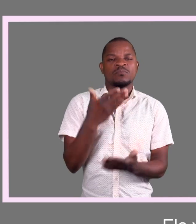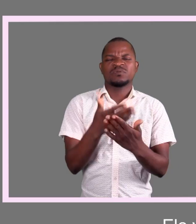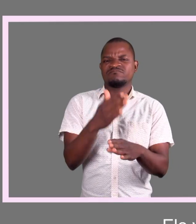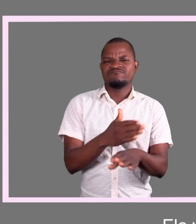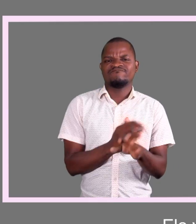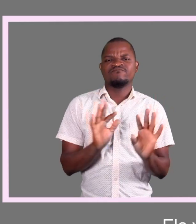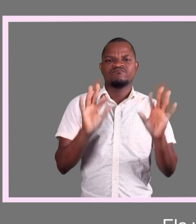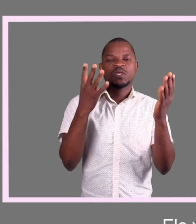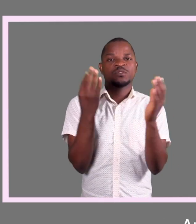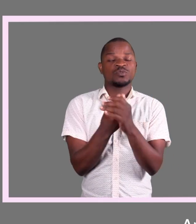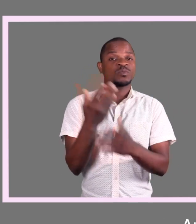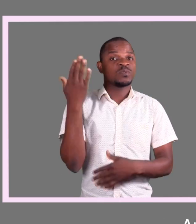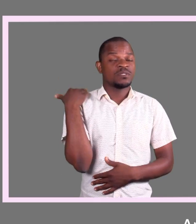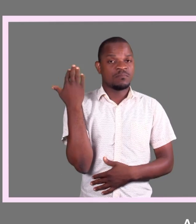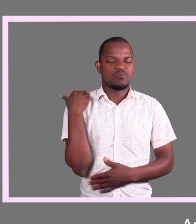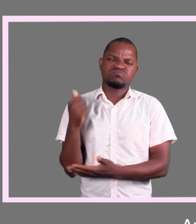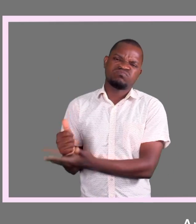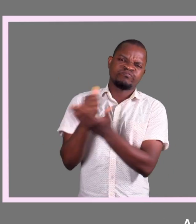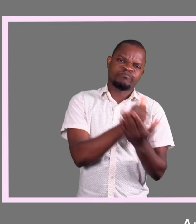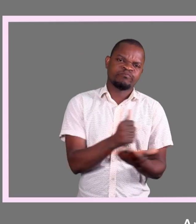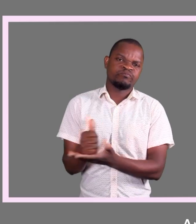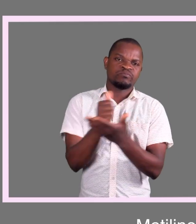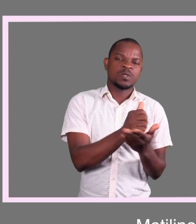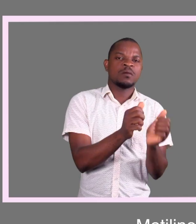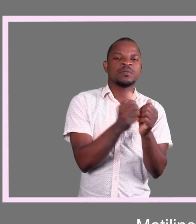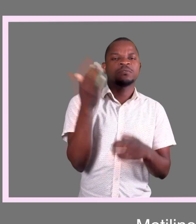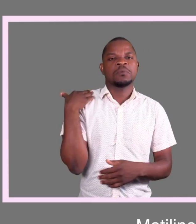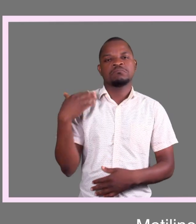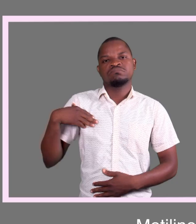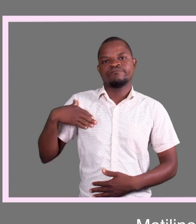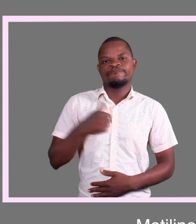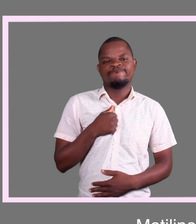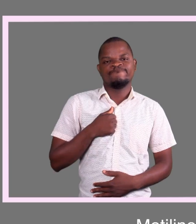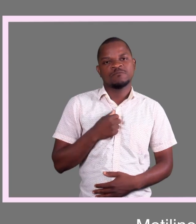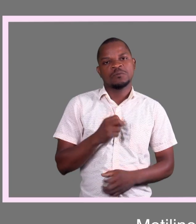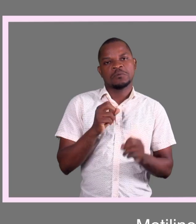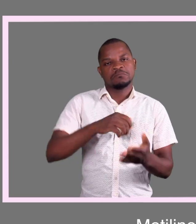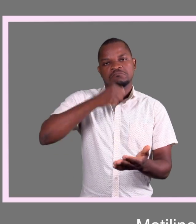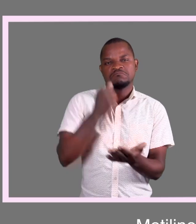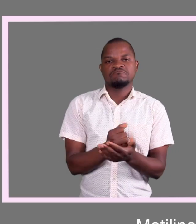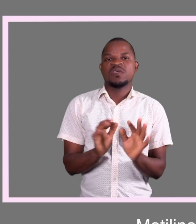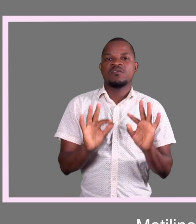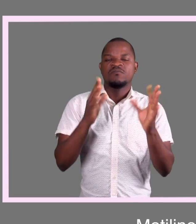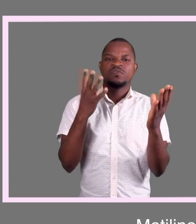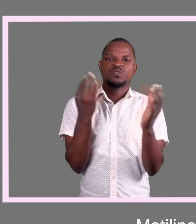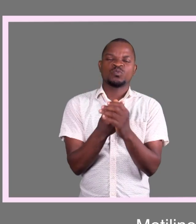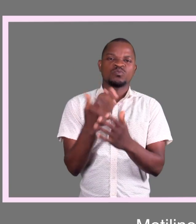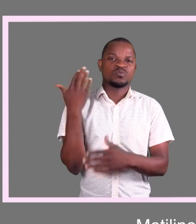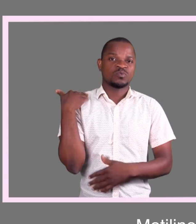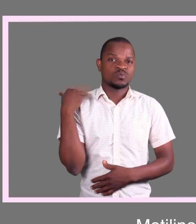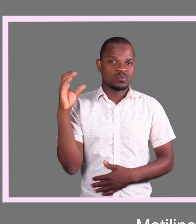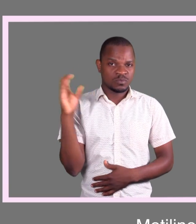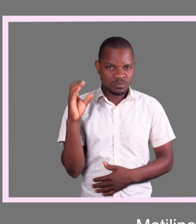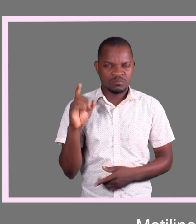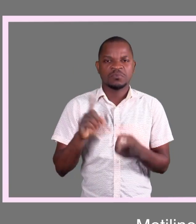nos cuidados médicos. Após a morte do irmão, Matelina Munhovo passou a viver só com a cunhada